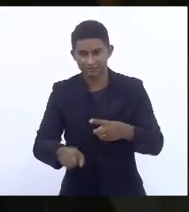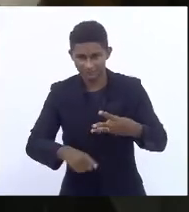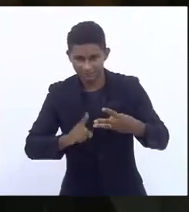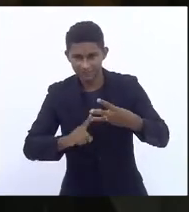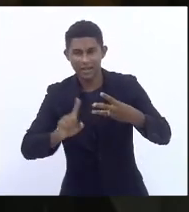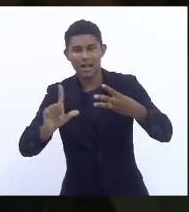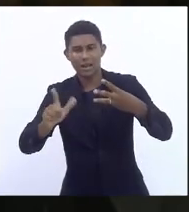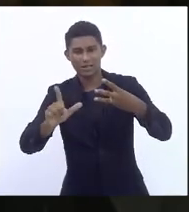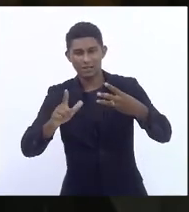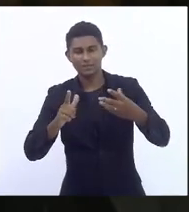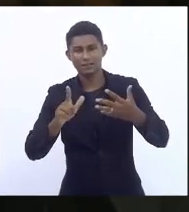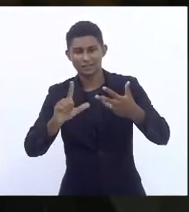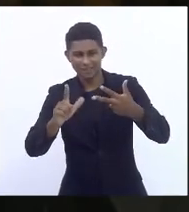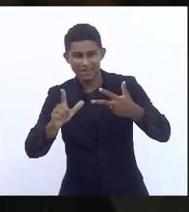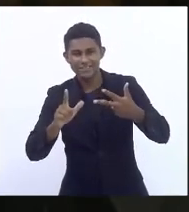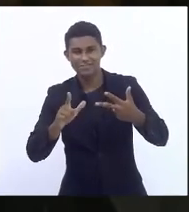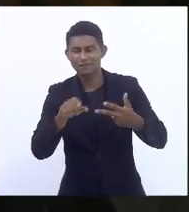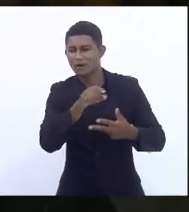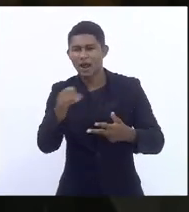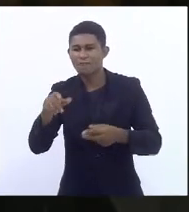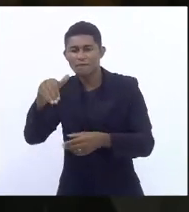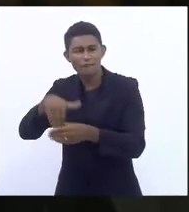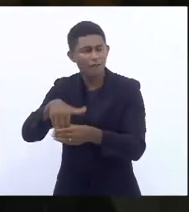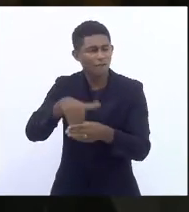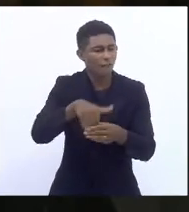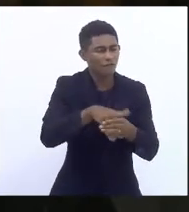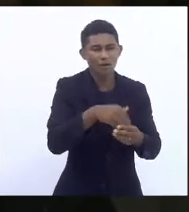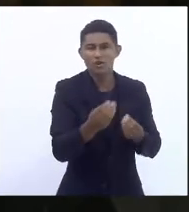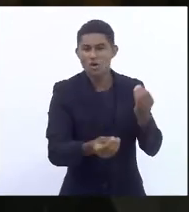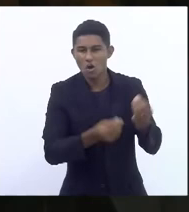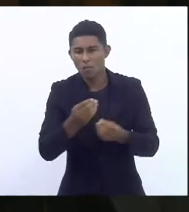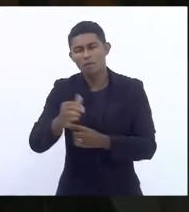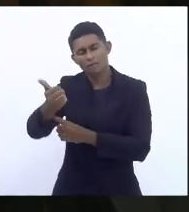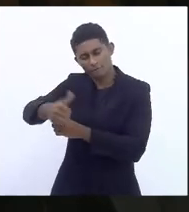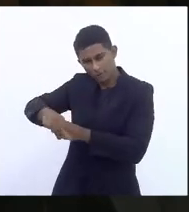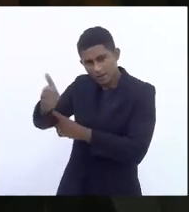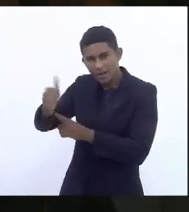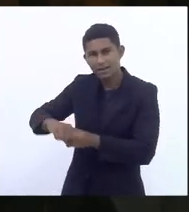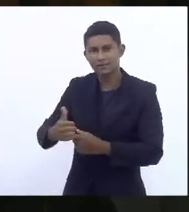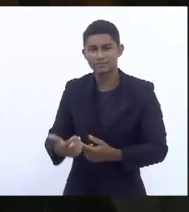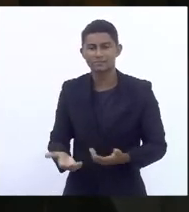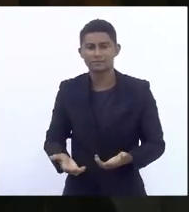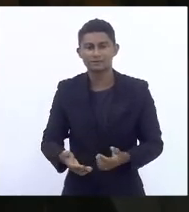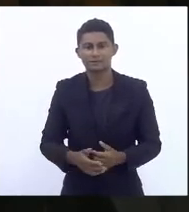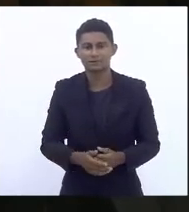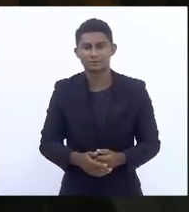diante das diferentes matérias que são apresentadas e discutidas no Parlamento.